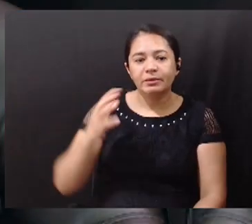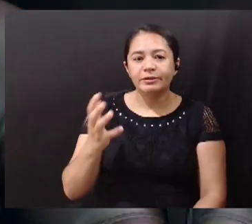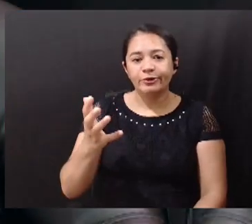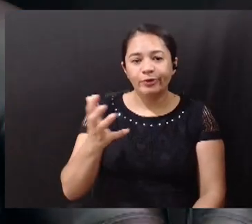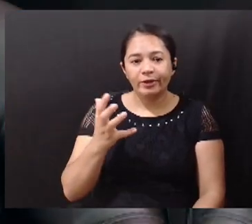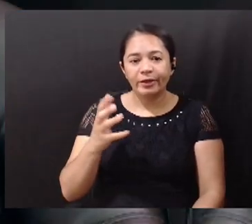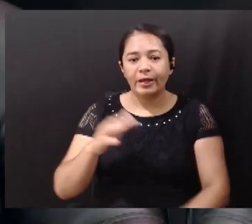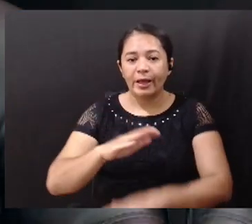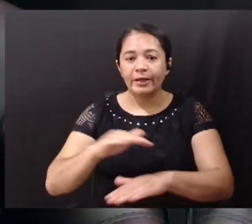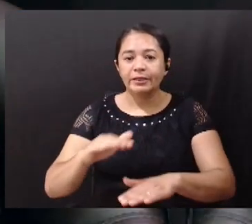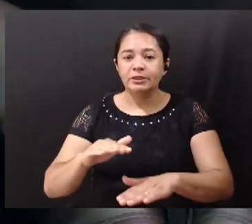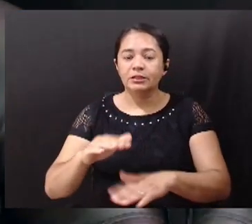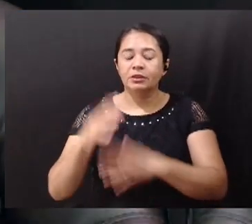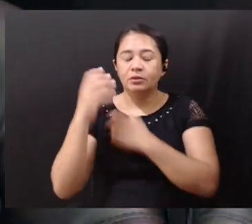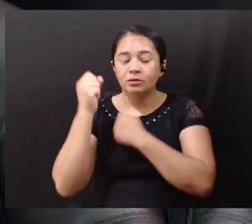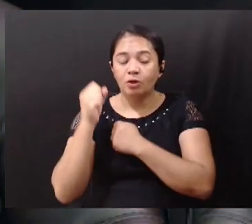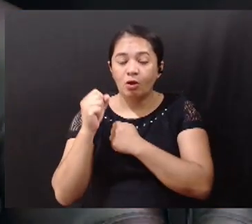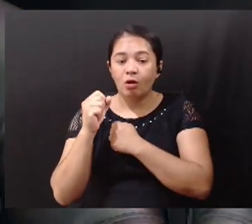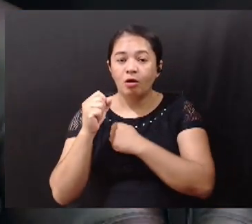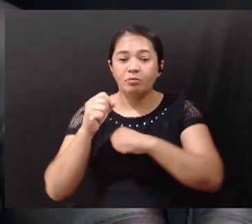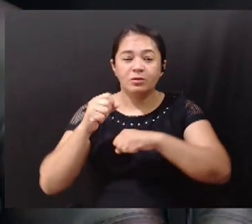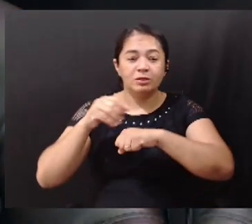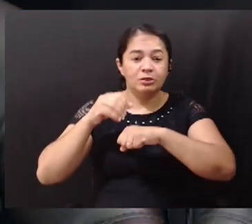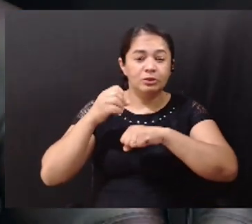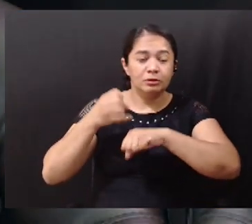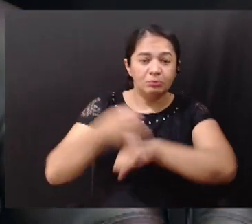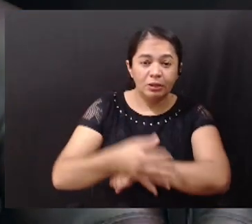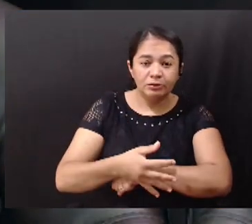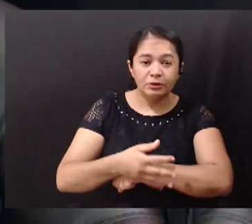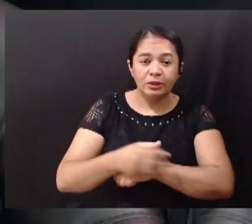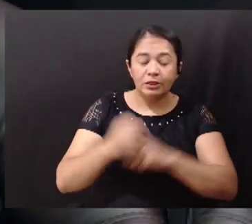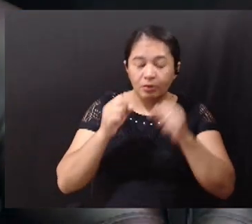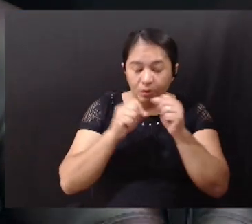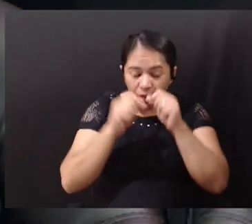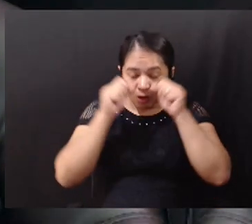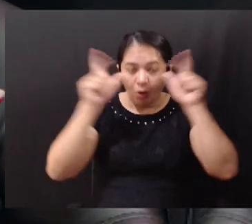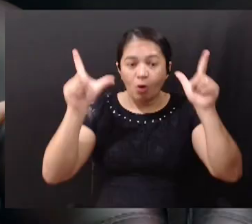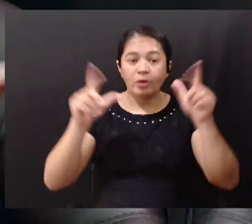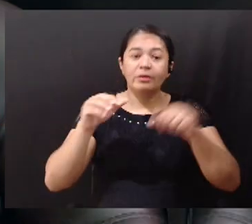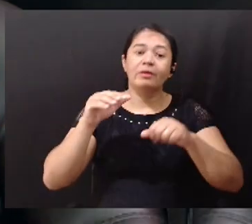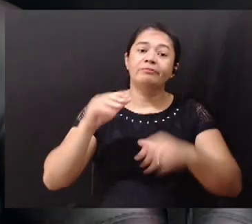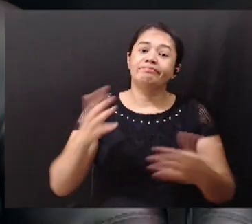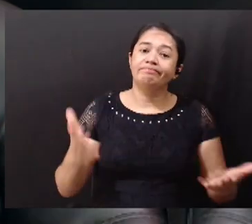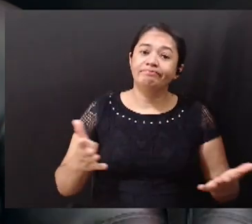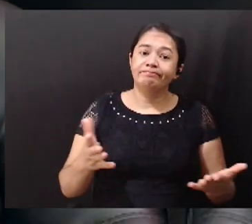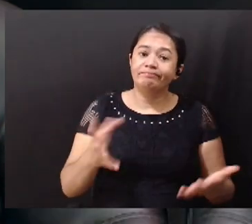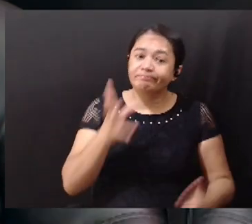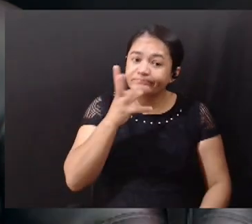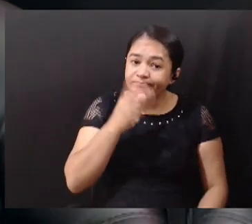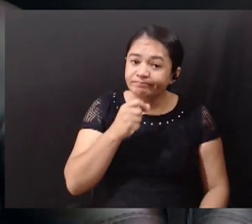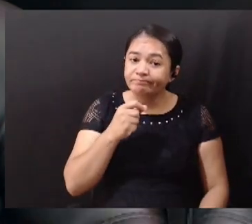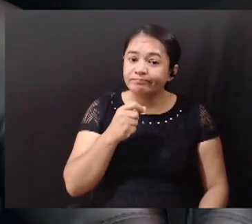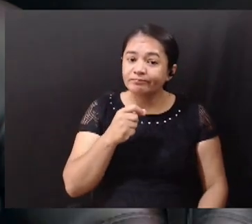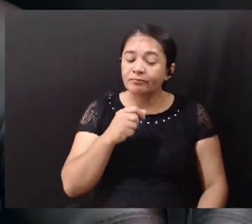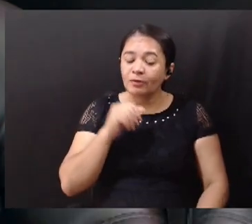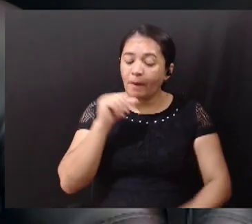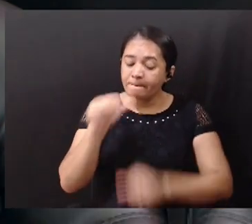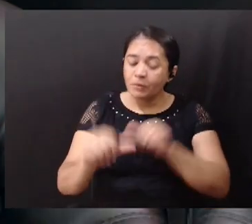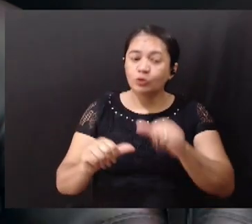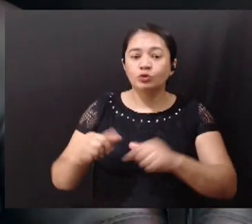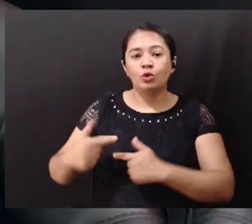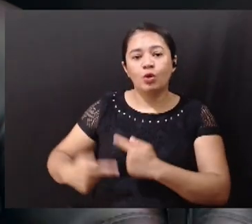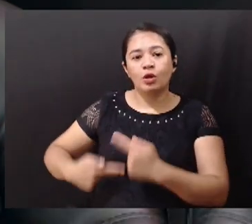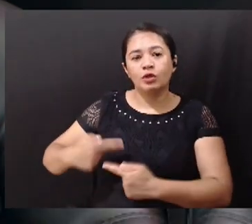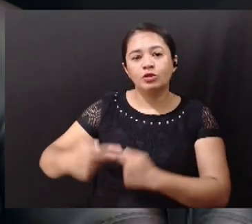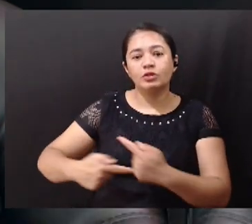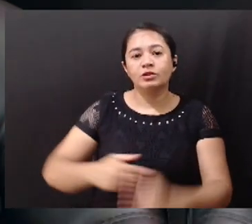mais tarde, acorda mais tarde, pula o café, né? Então, tem uma mudança de geração, que eu acho que é o que os pais estão